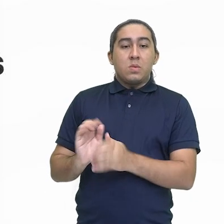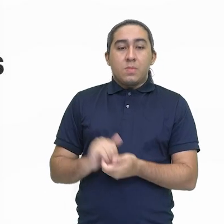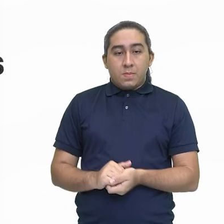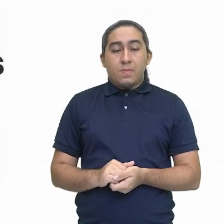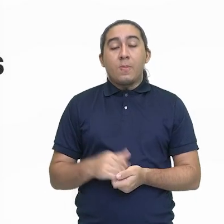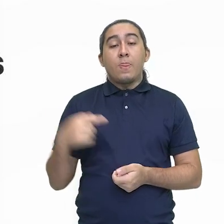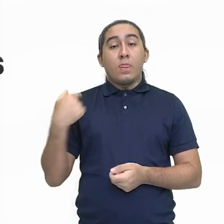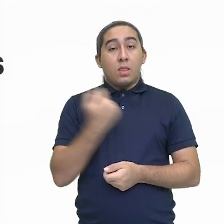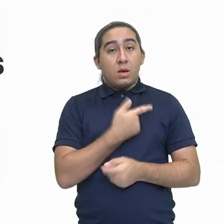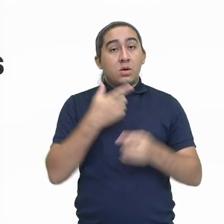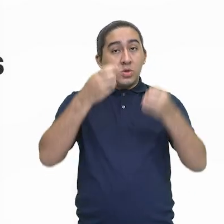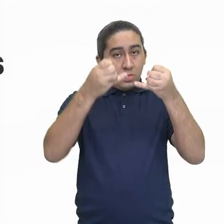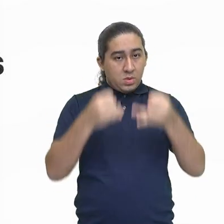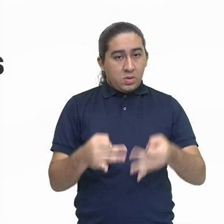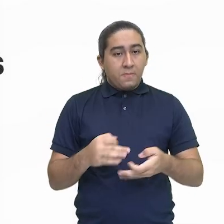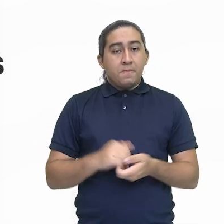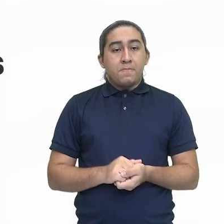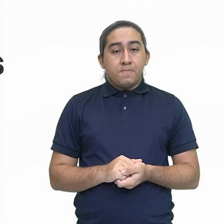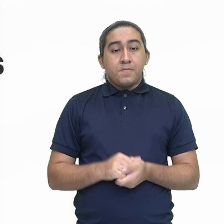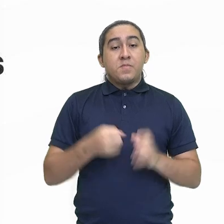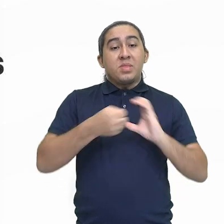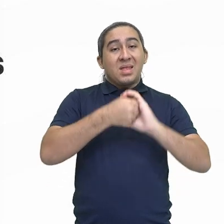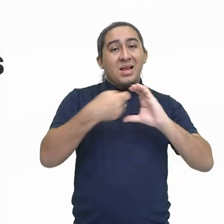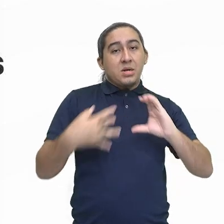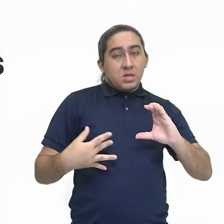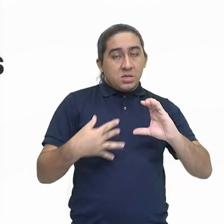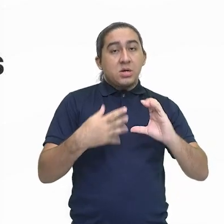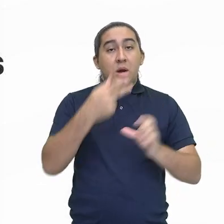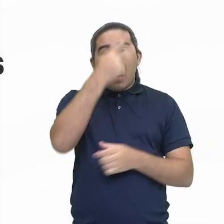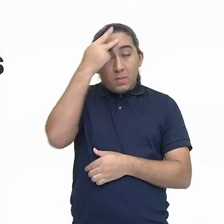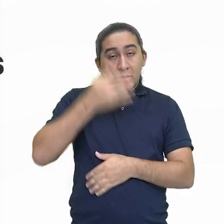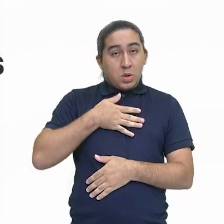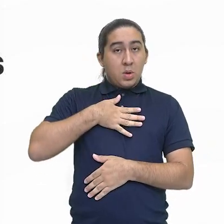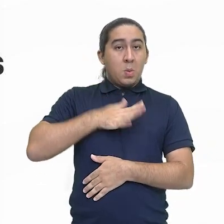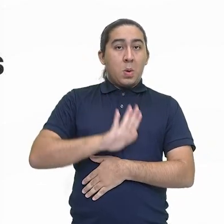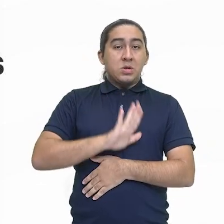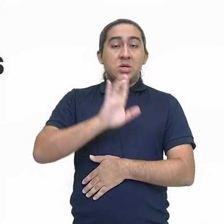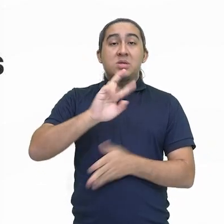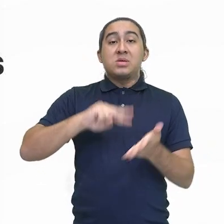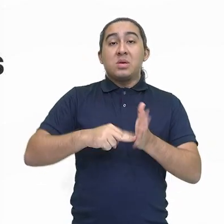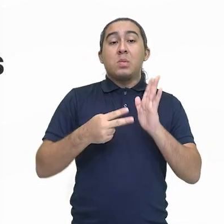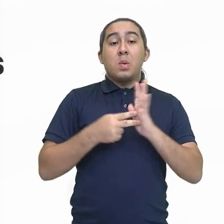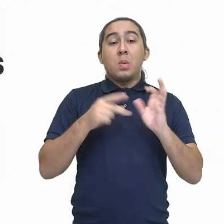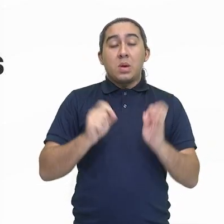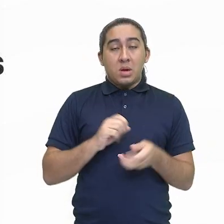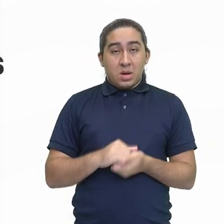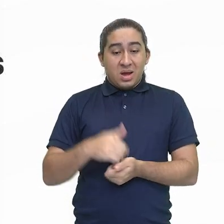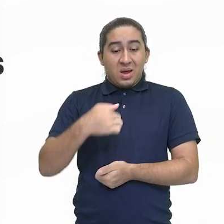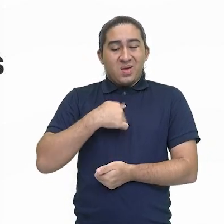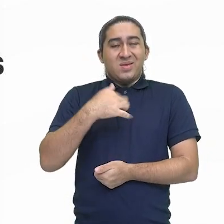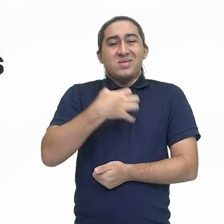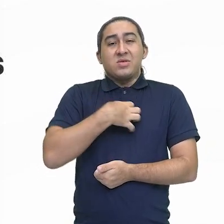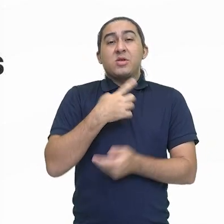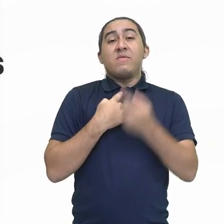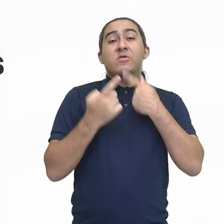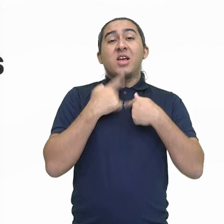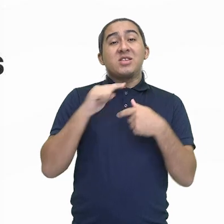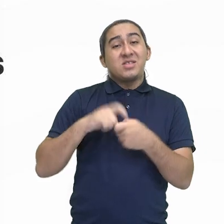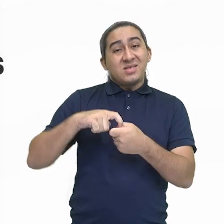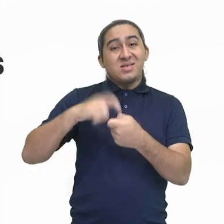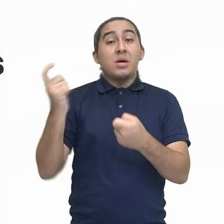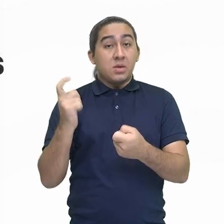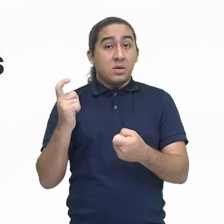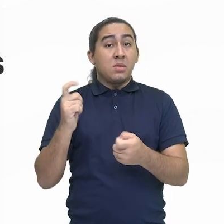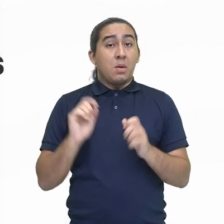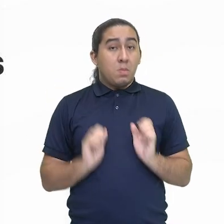deles. Os fatores repulsivos são aqueles fatores que vão fazer com que eu saia daquele lugar. E aí